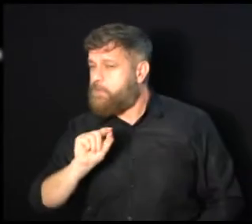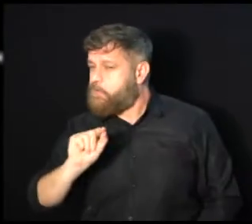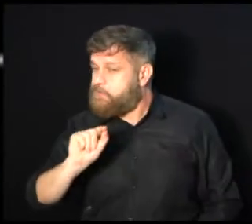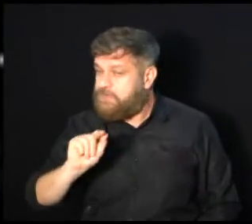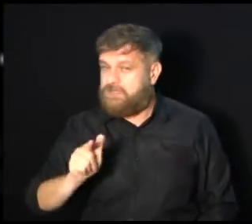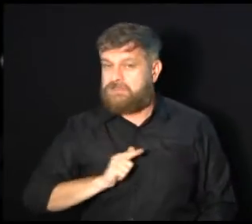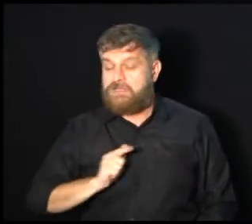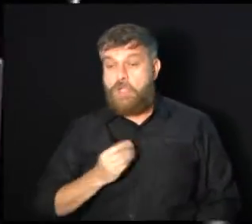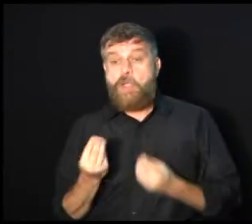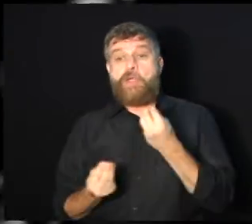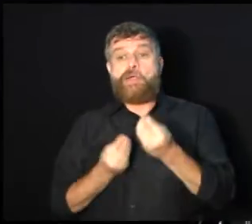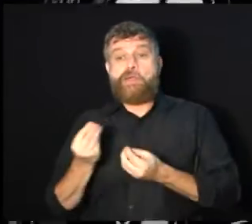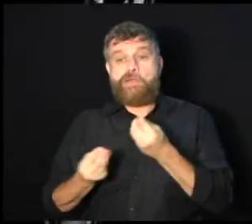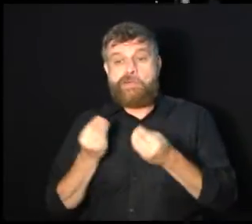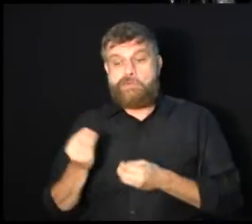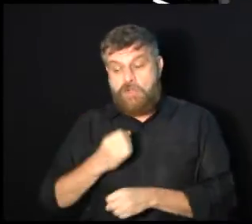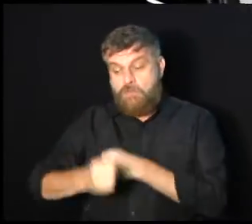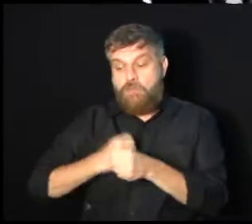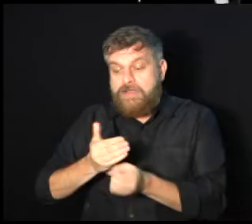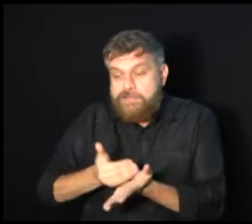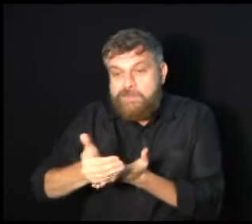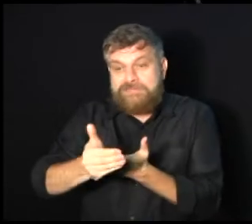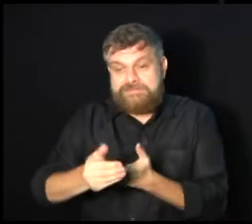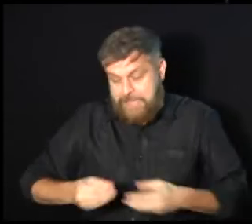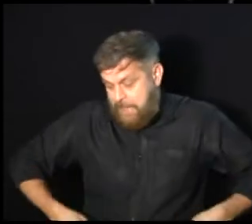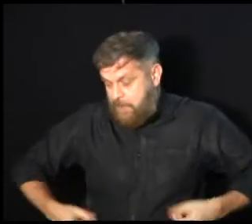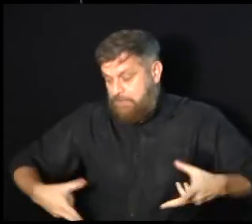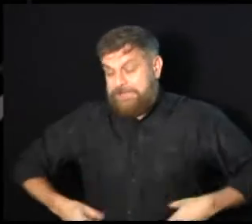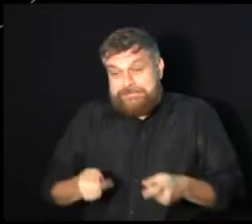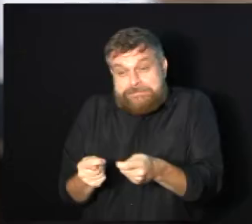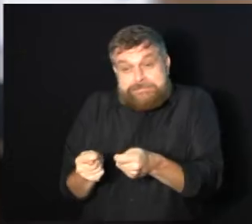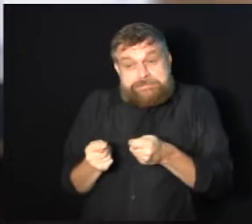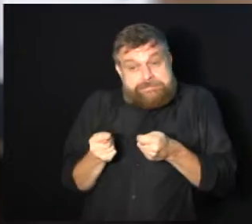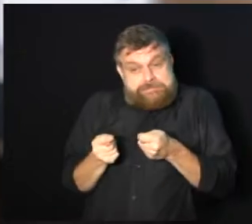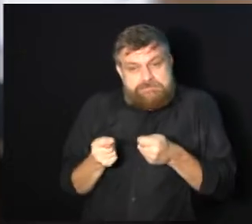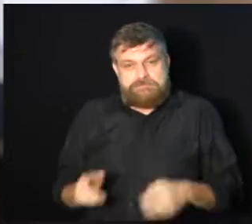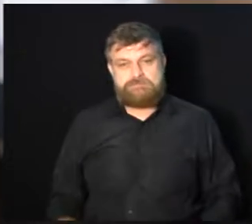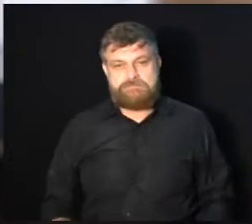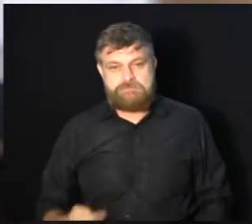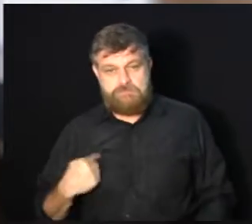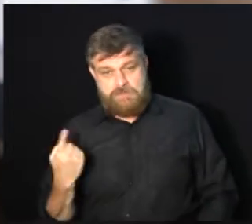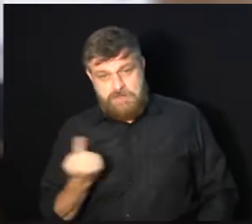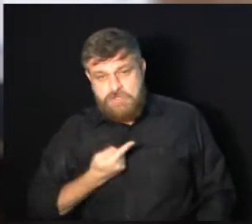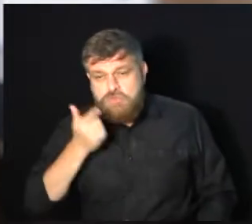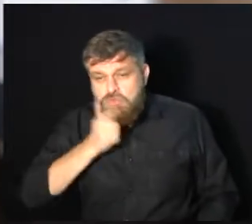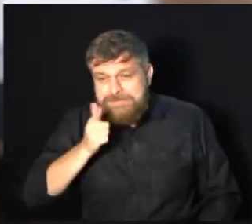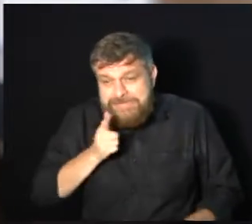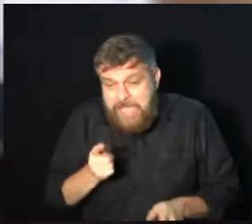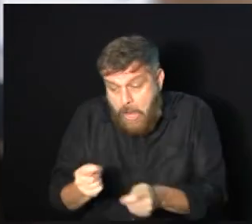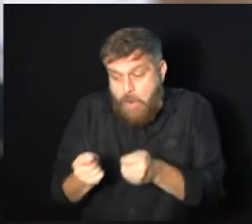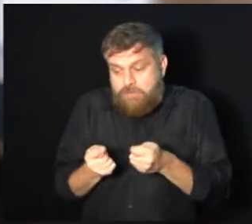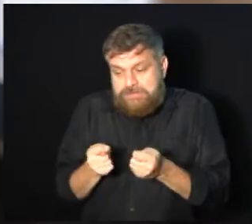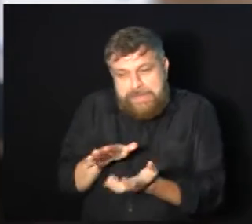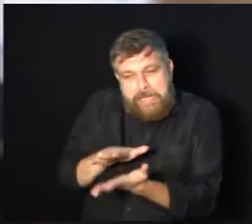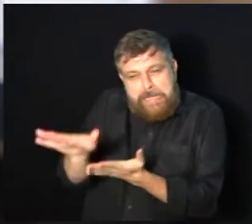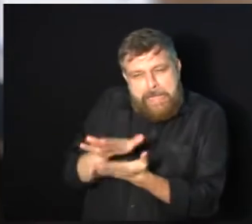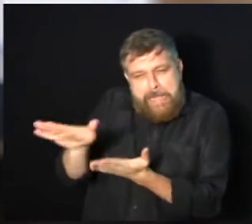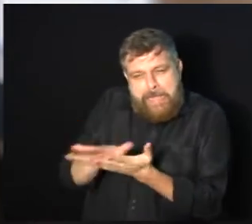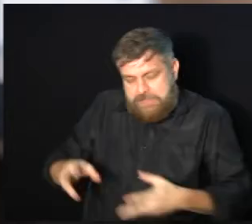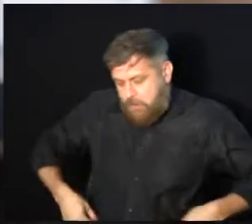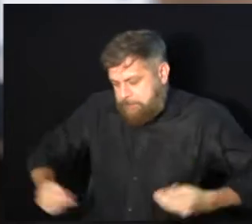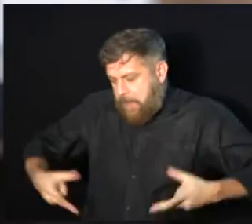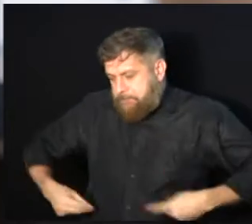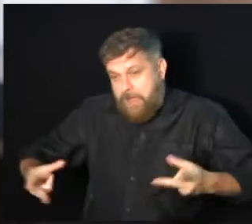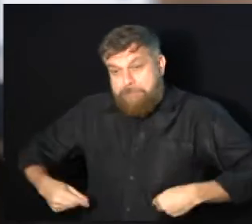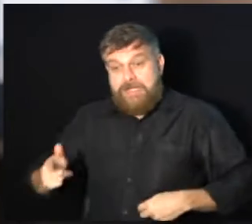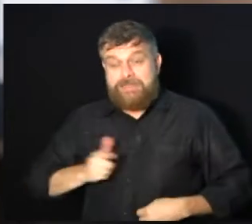outro: como iniciar o ano com as finanças em dia. Olha aí. Para que nós tenhamos controle das nossas finanças, é importante